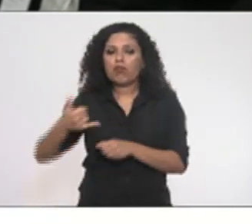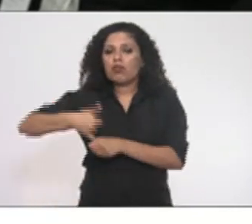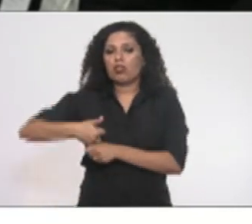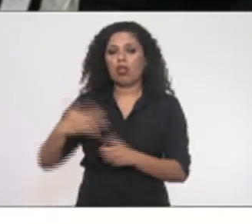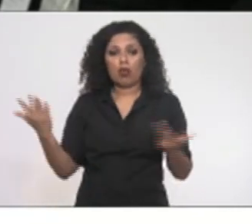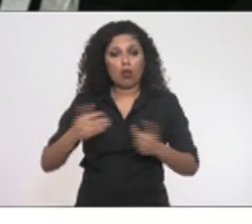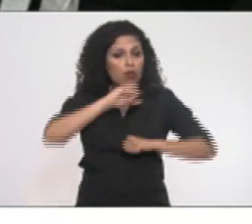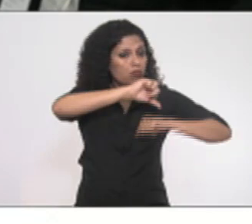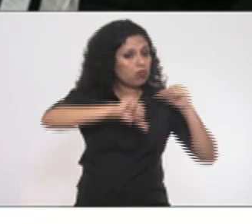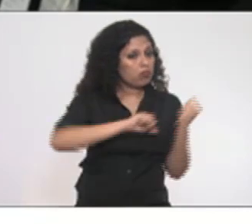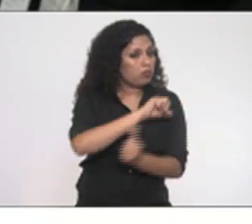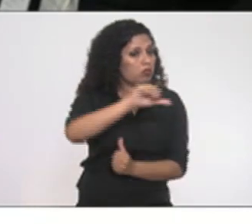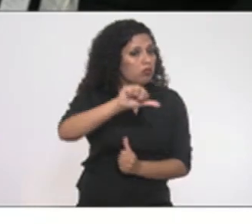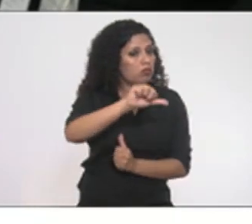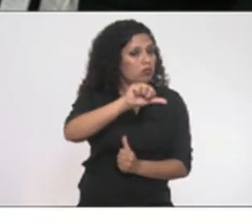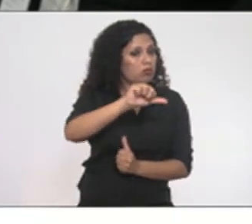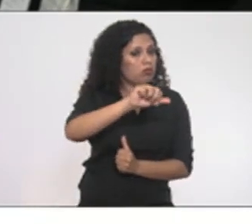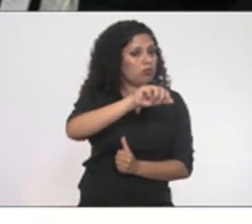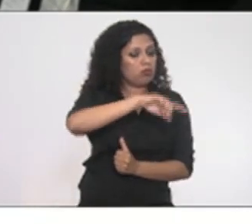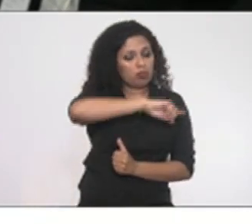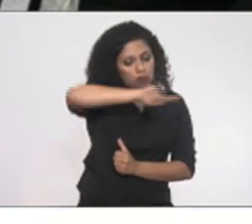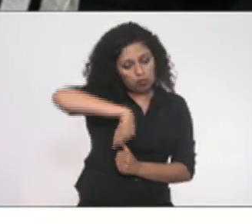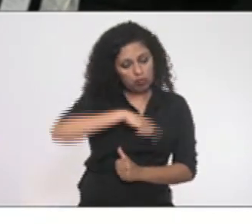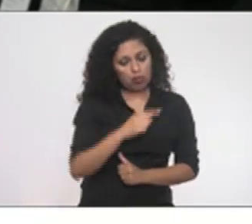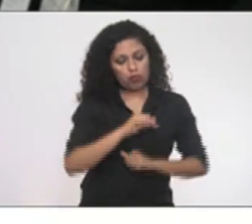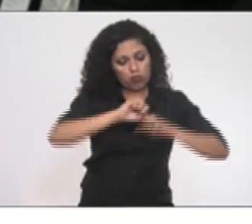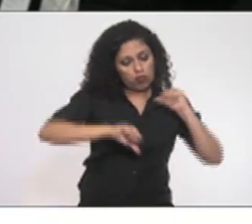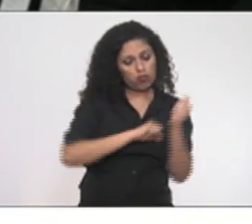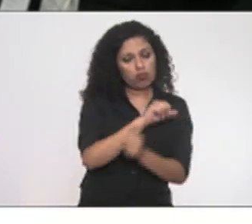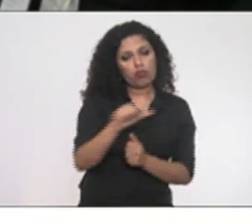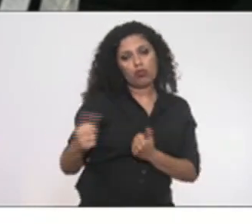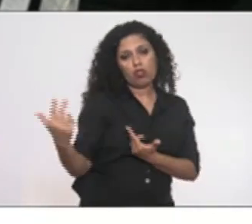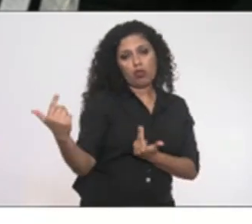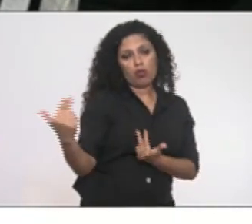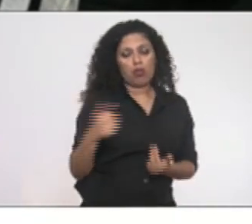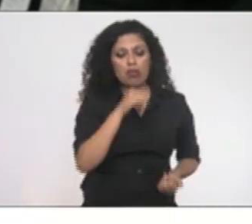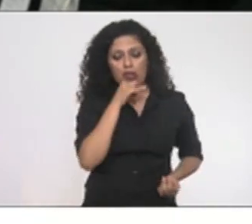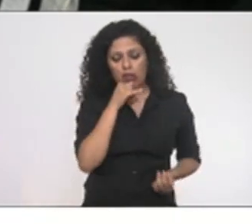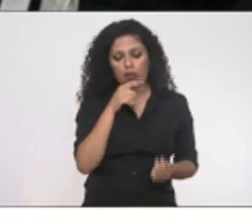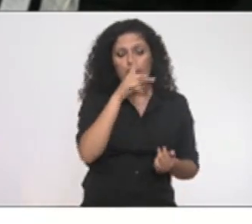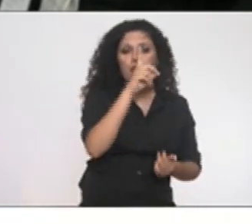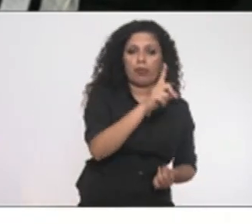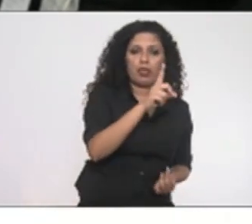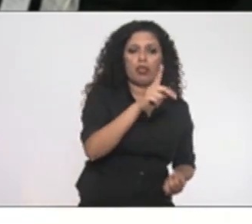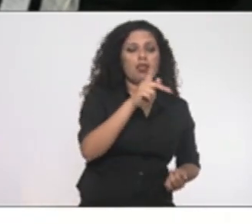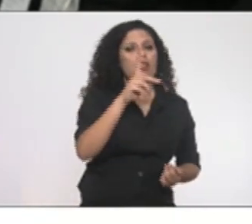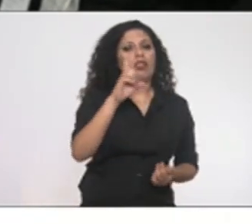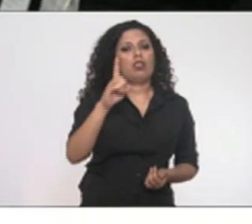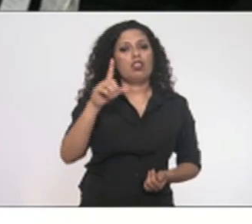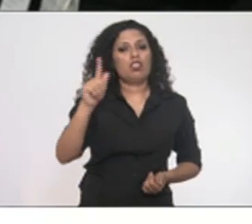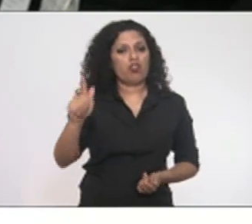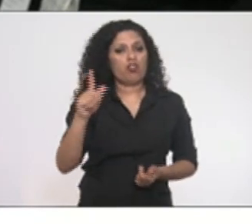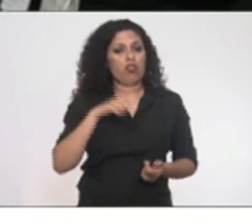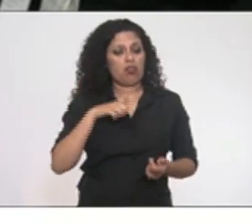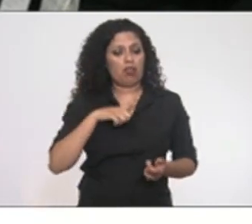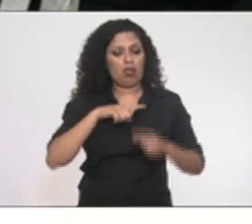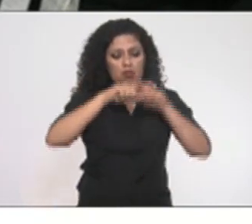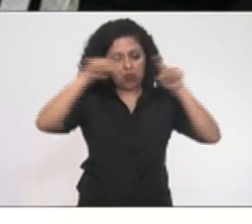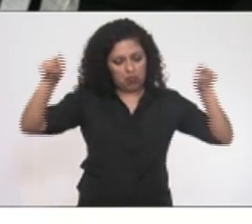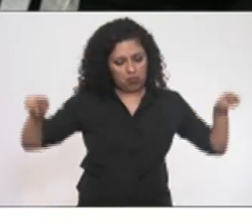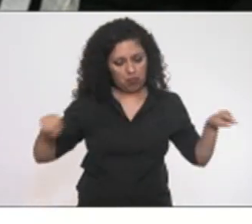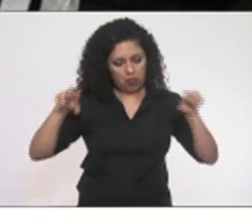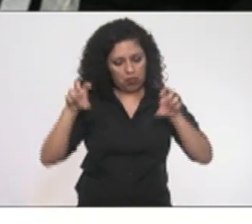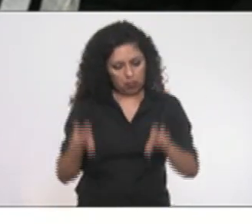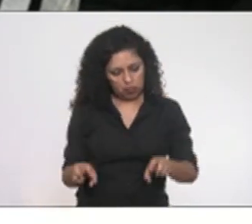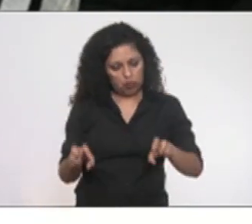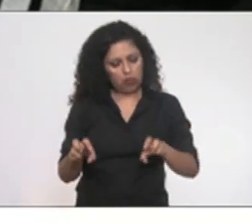isso. E você hoje, a TBG tem uma sala de controle, basicamente com digamos assim, com uma